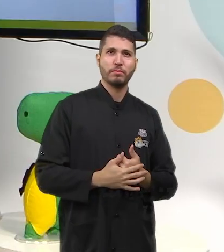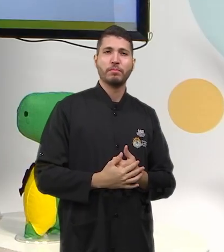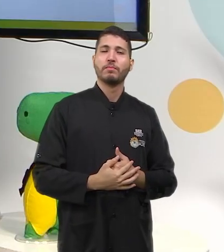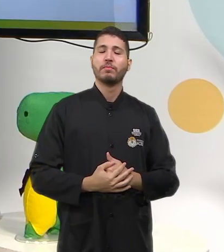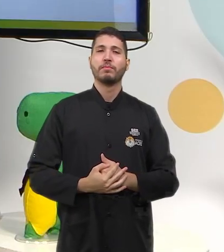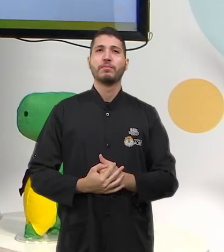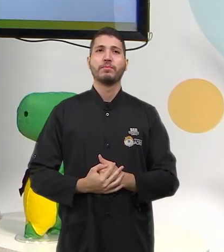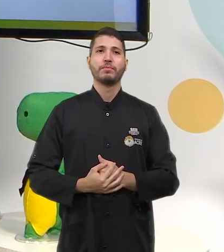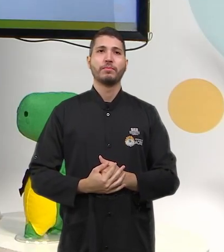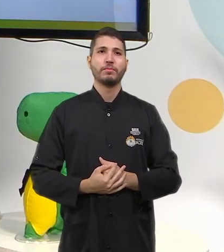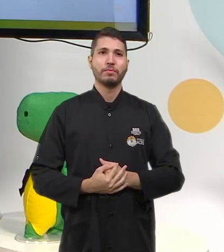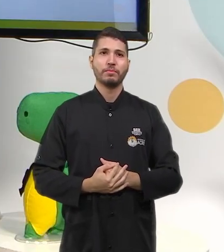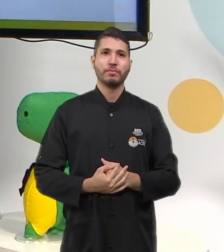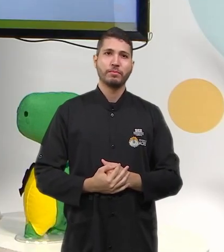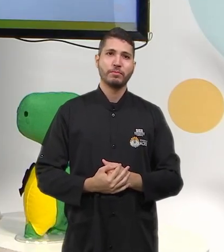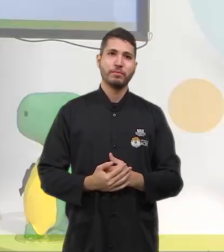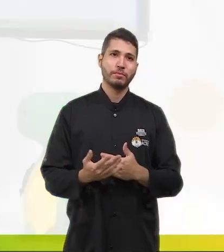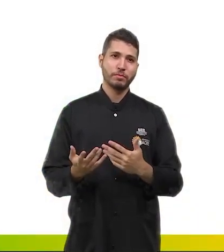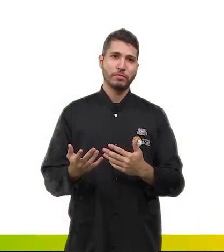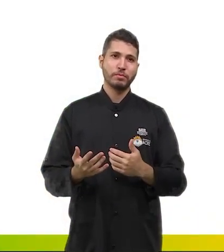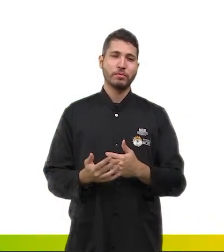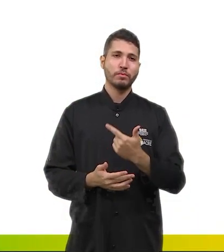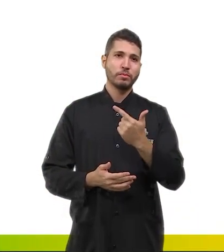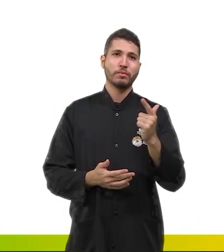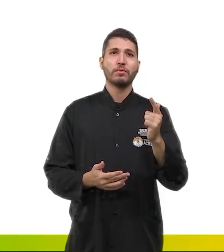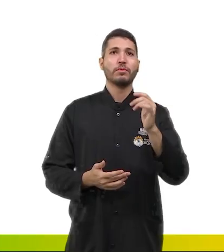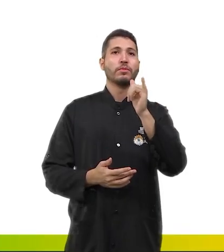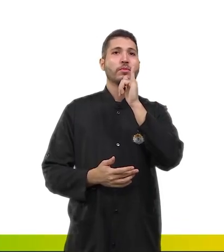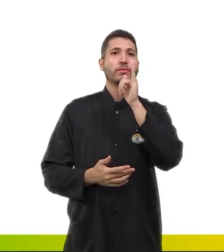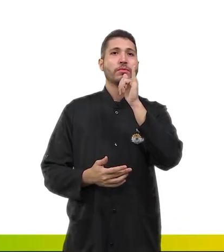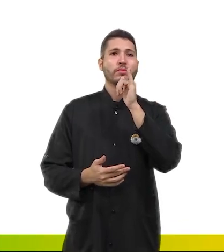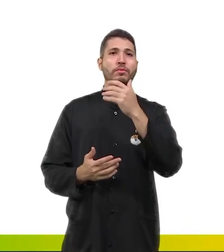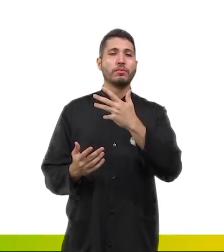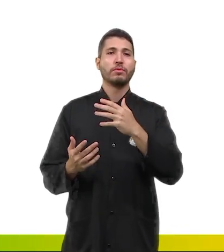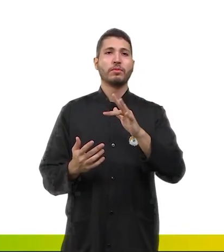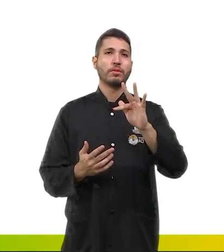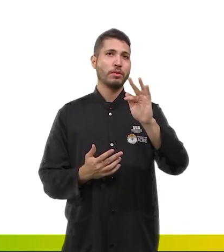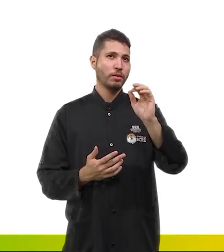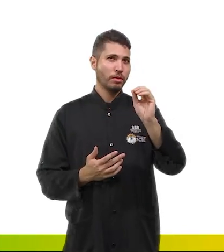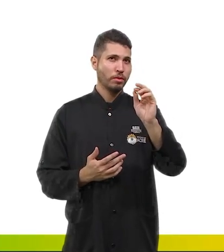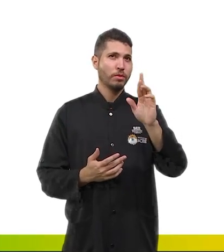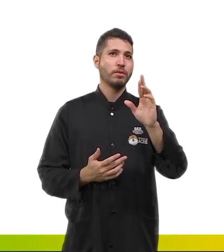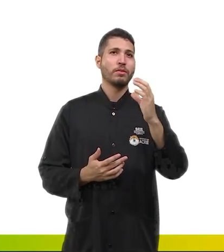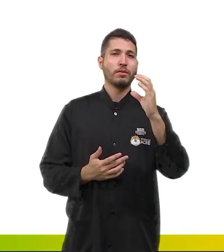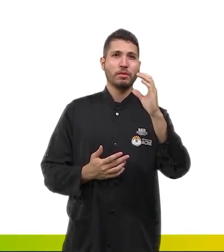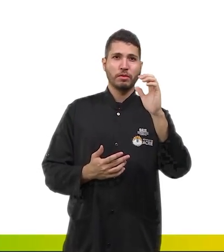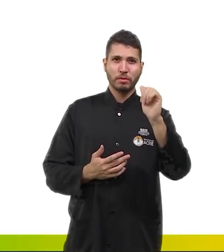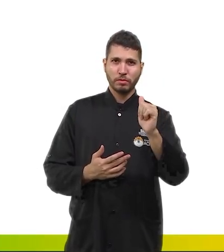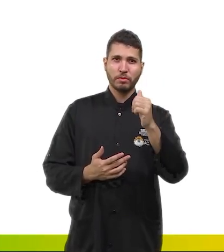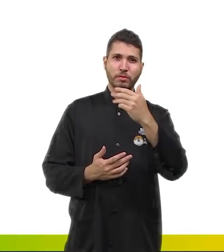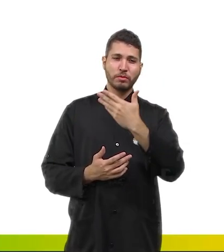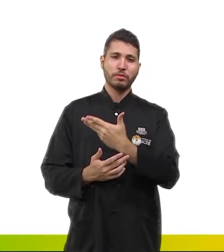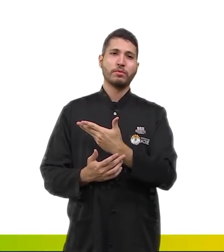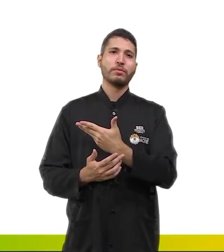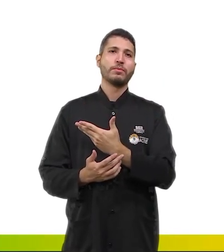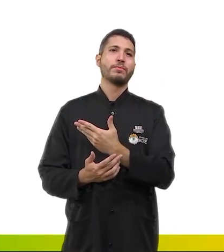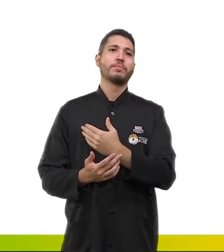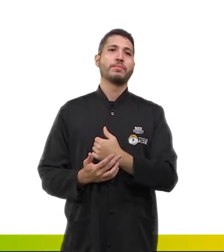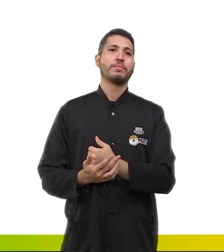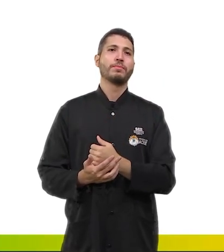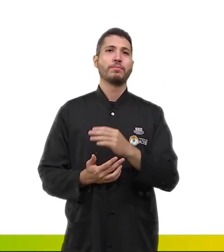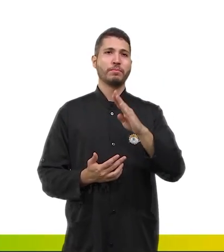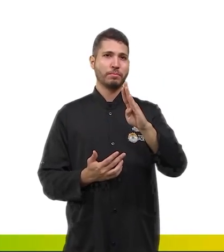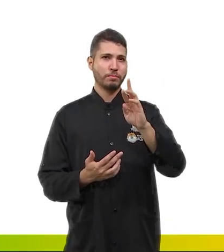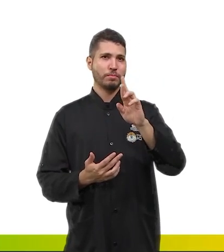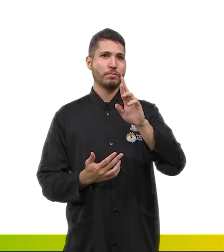força, exemplo de capacidade física. Outro exemplo, aqui temos a imagem, né, só para a gente entender elementos em que a gente está aplicando ali a